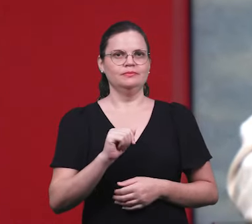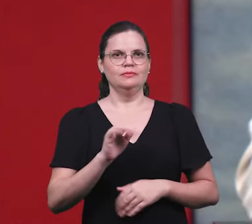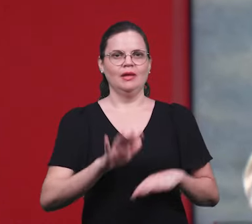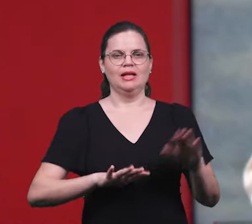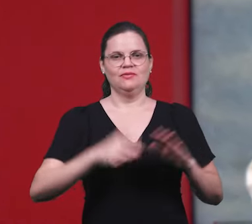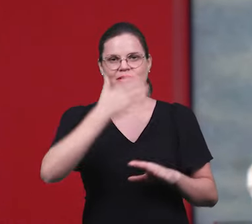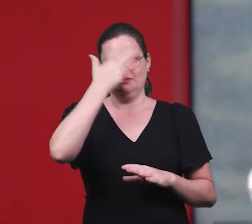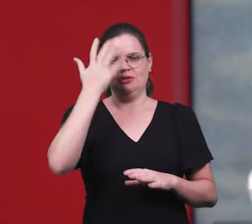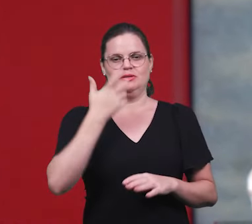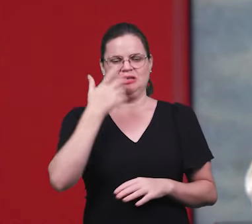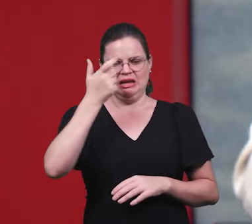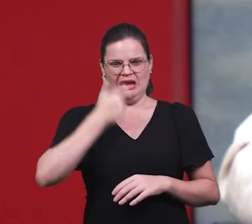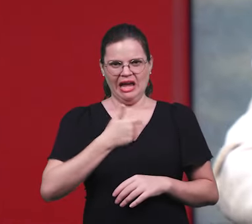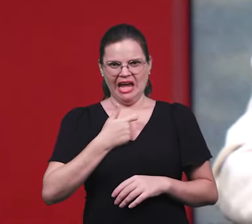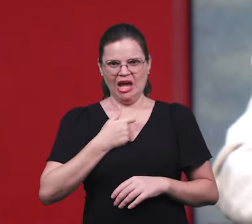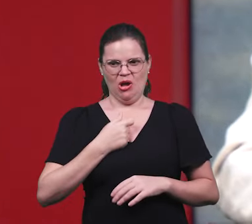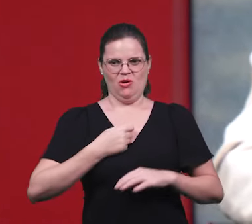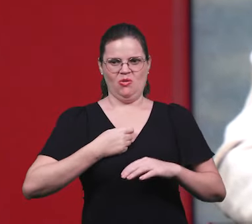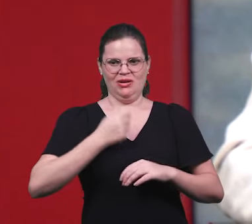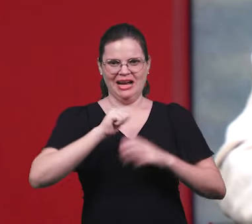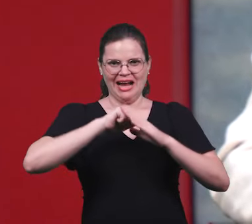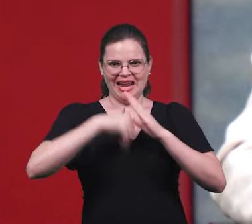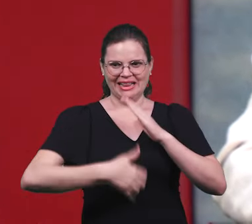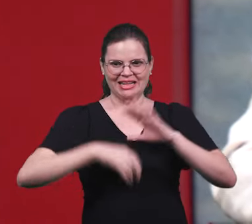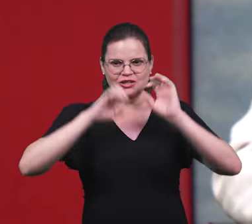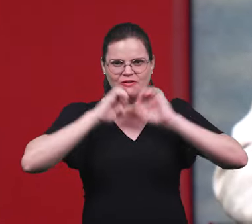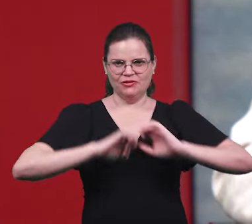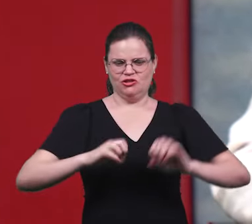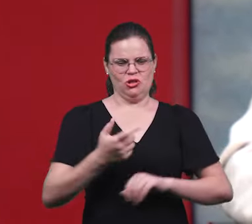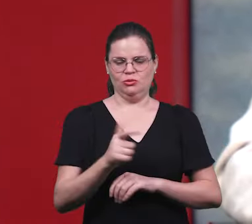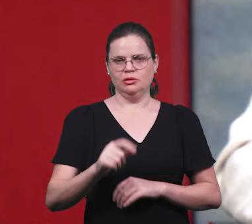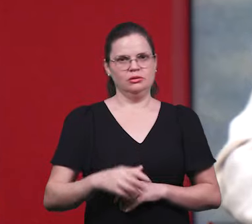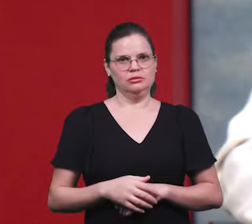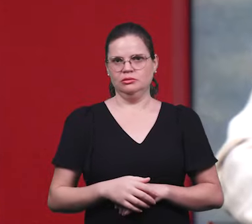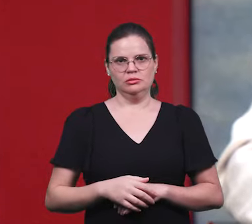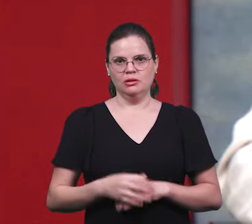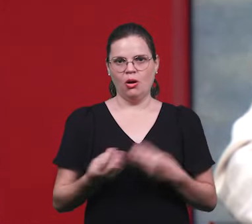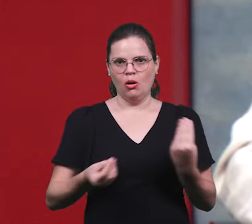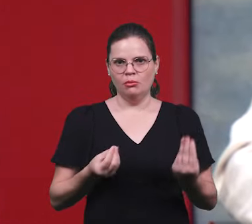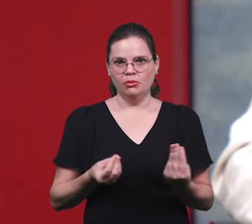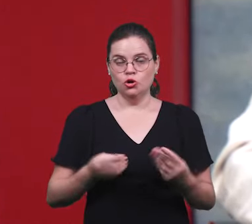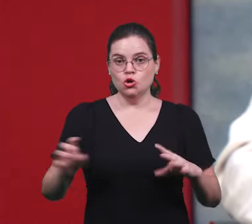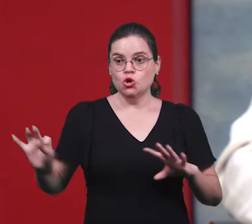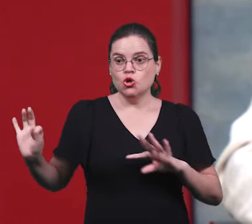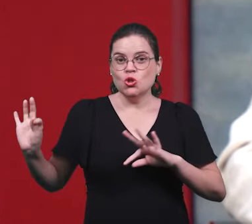sou evangelista. Olha, todo salvo foi chamado para ser um evangelista.